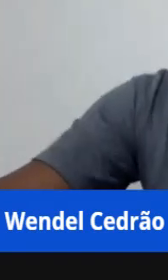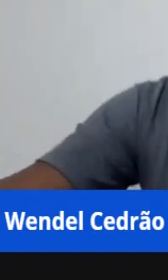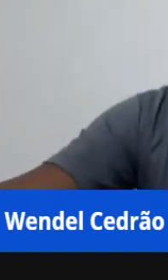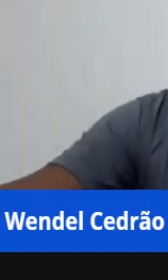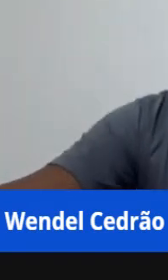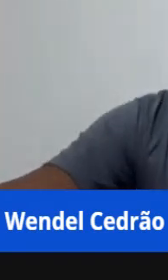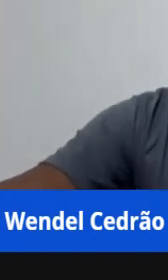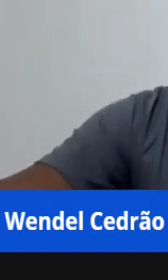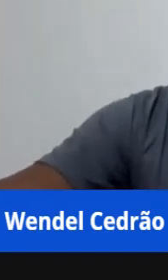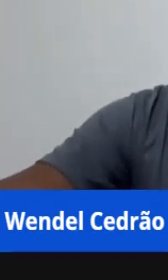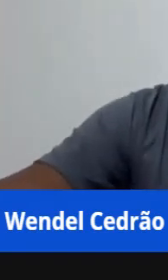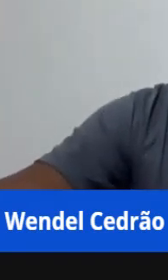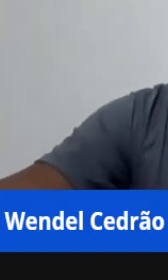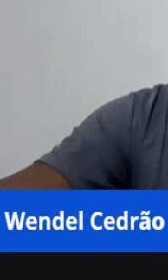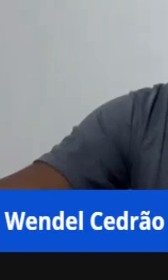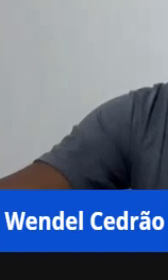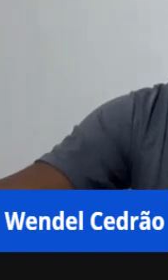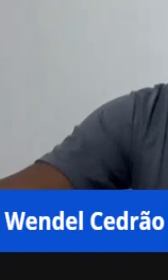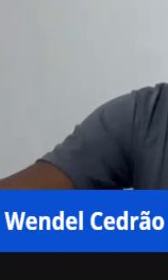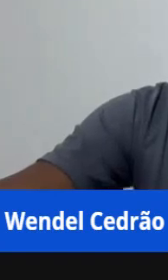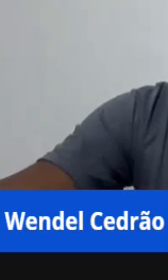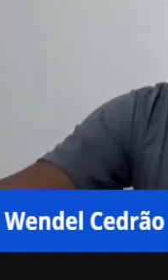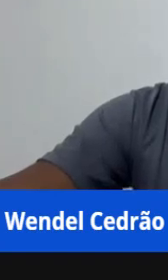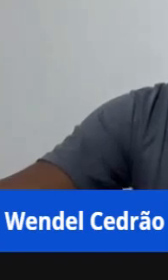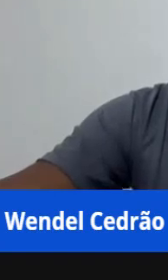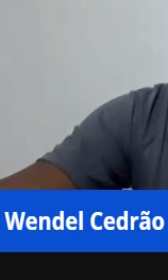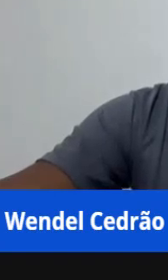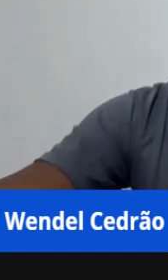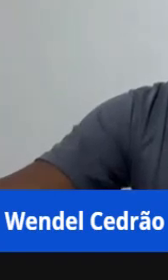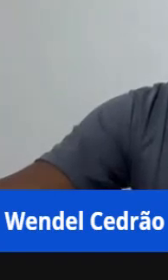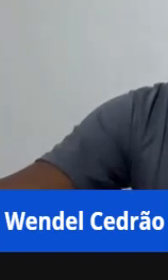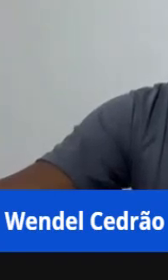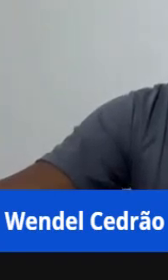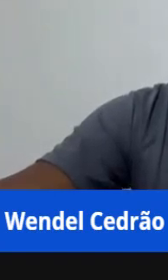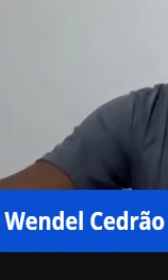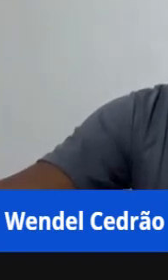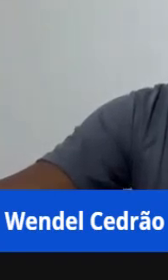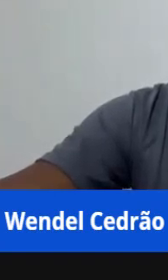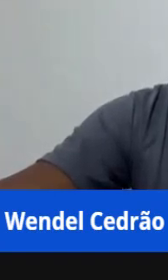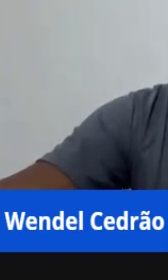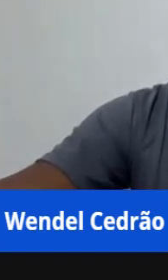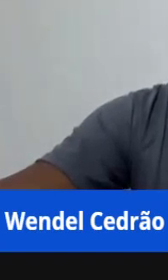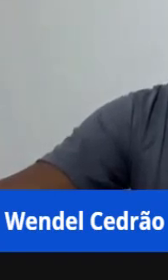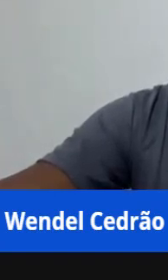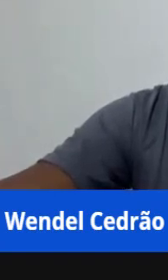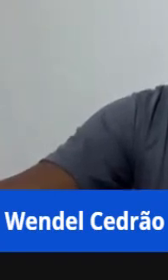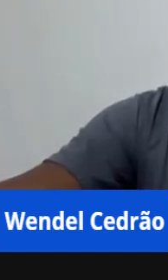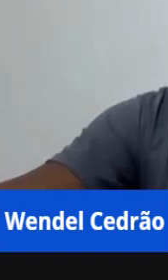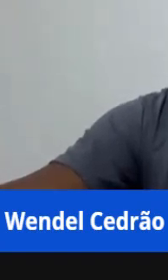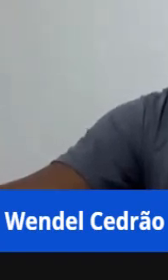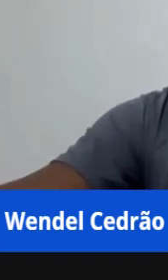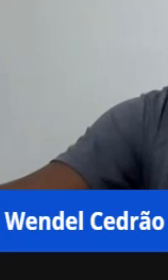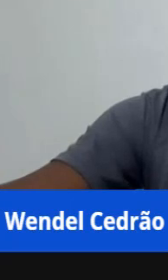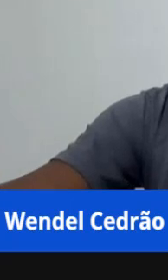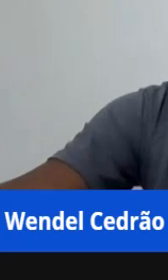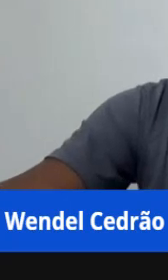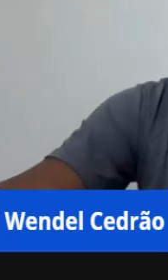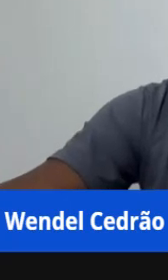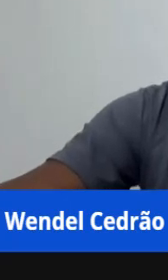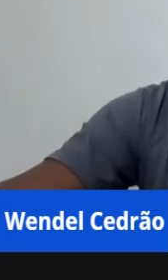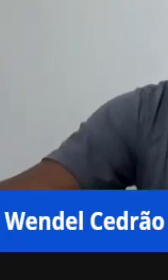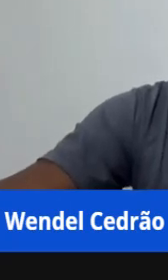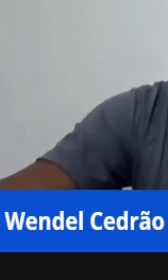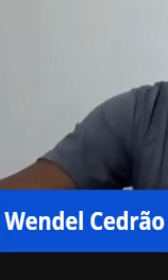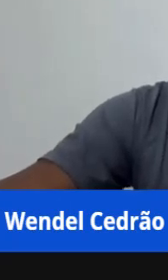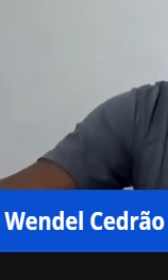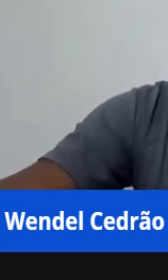pela equipe da DED, SUPED e CEMED. Para quem não atua na nossa rede, esclareço que os Reflexões Pedagógicas é um